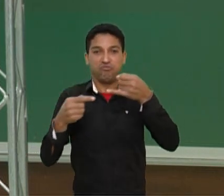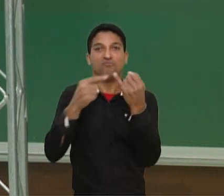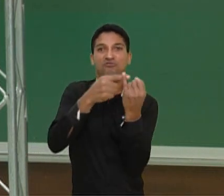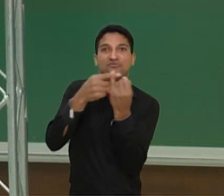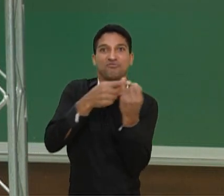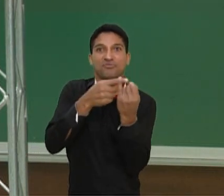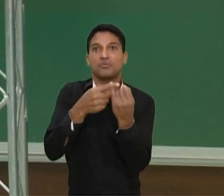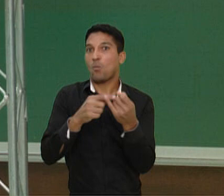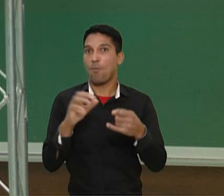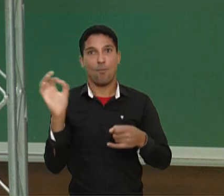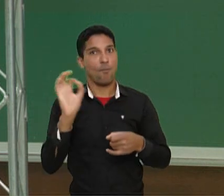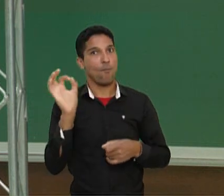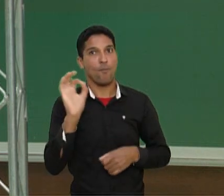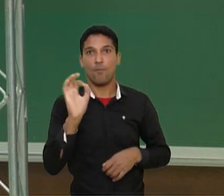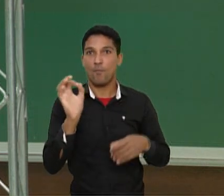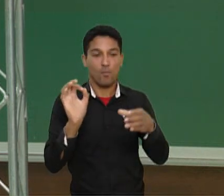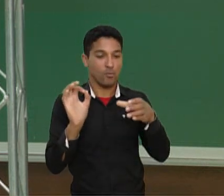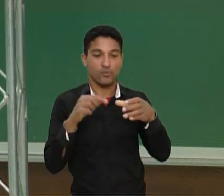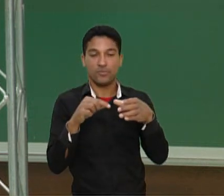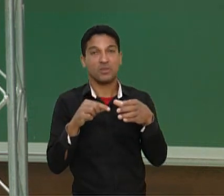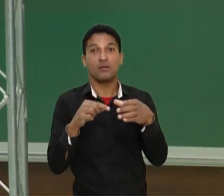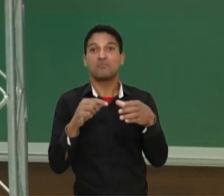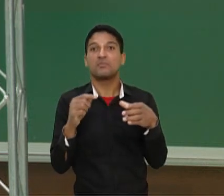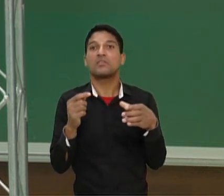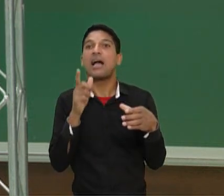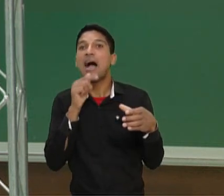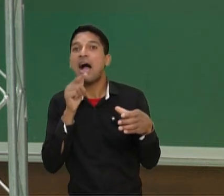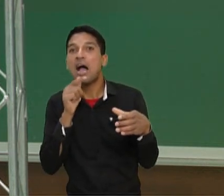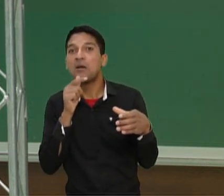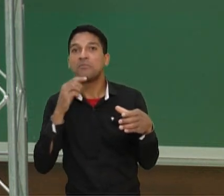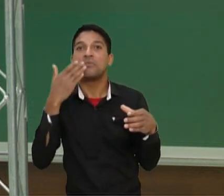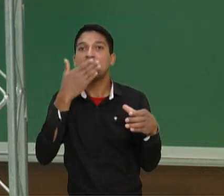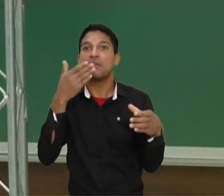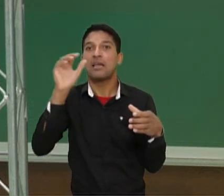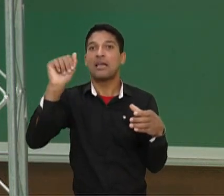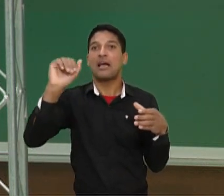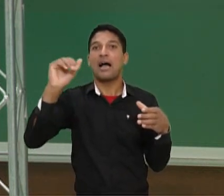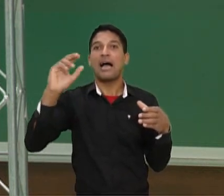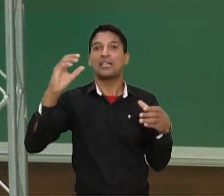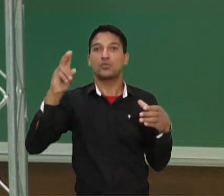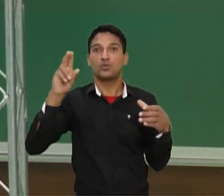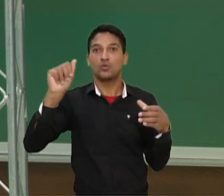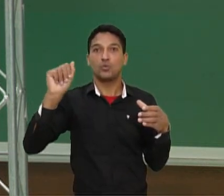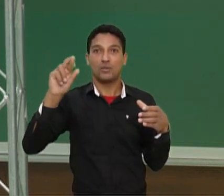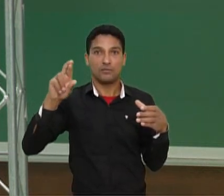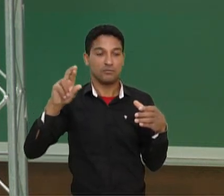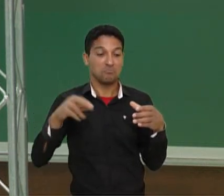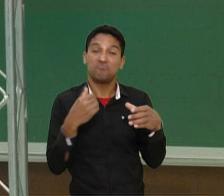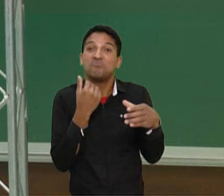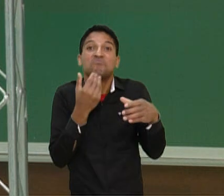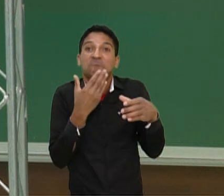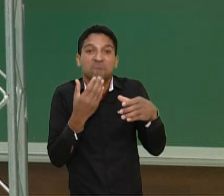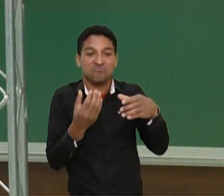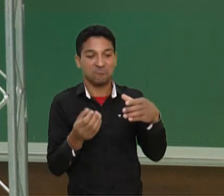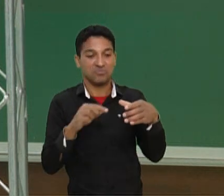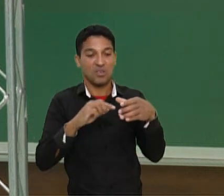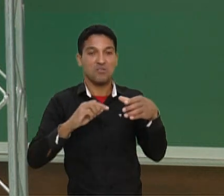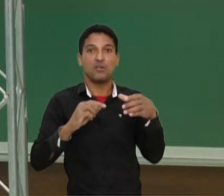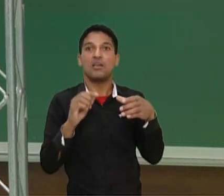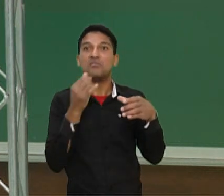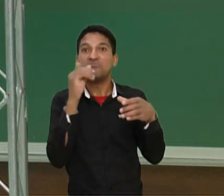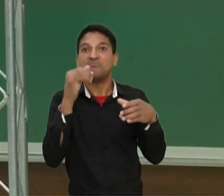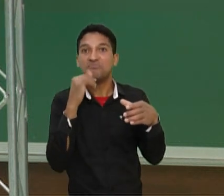bom? Então, são substâncias que em solução não conduzem corrente elétrica. Show de bola, galera?